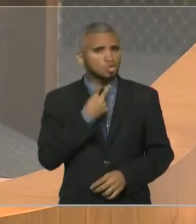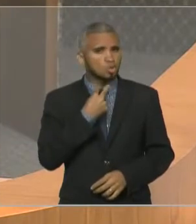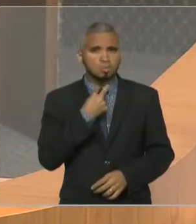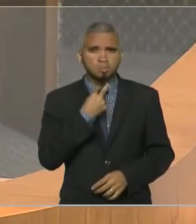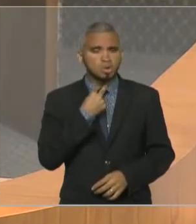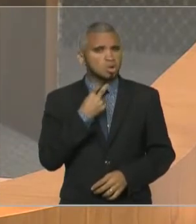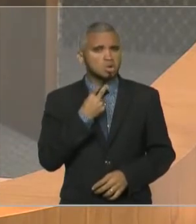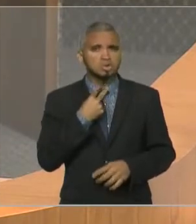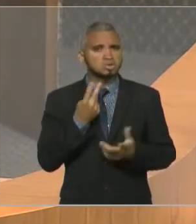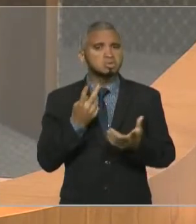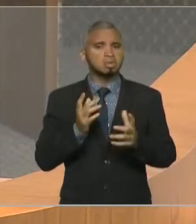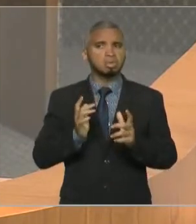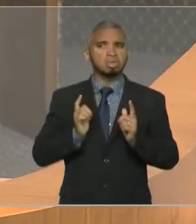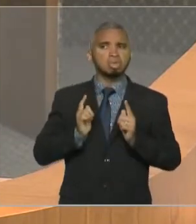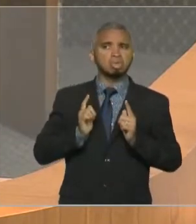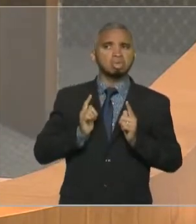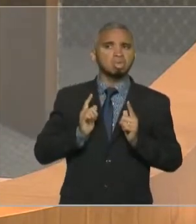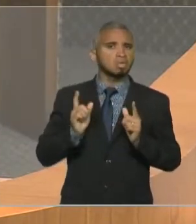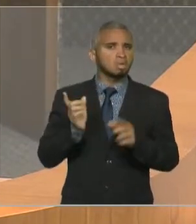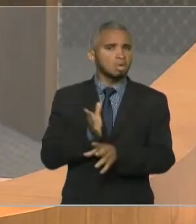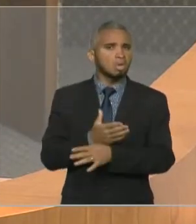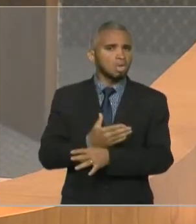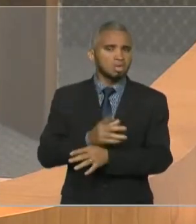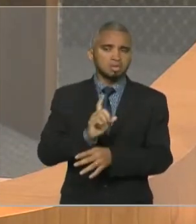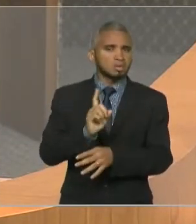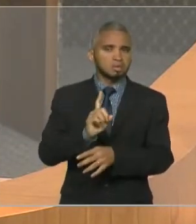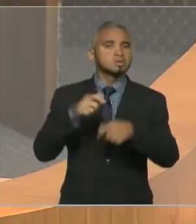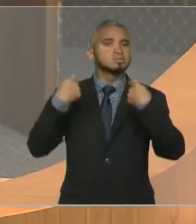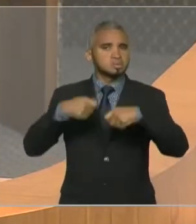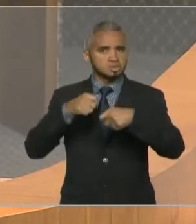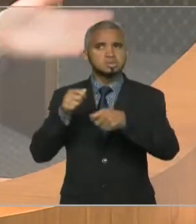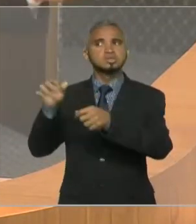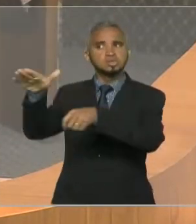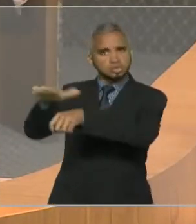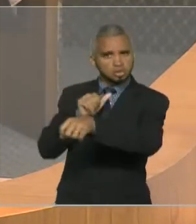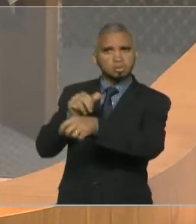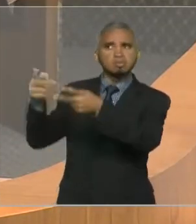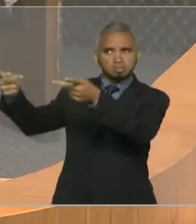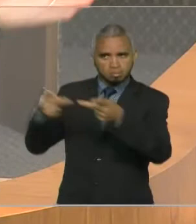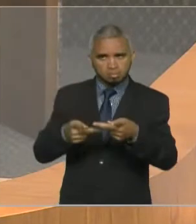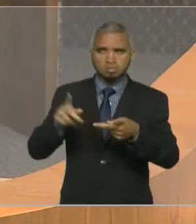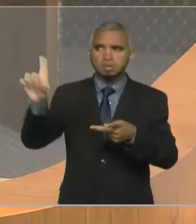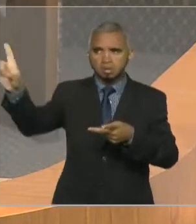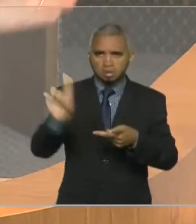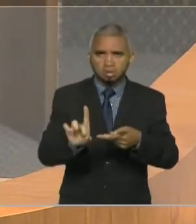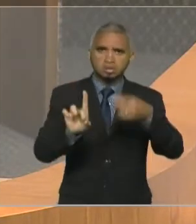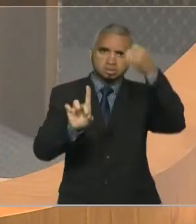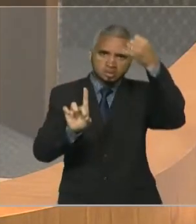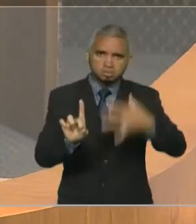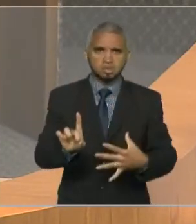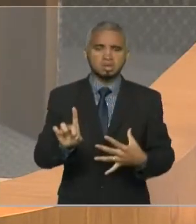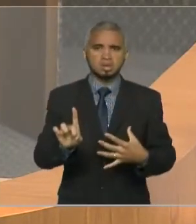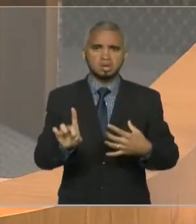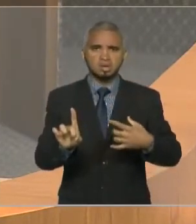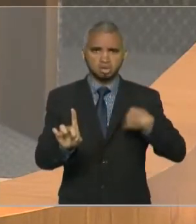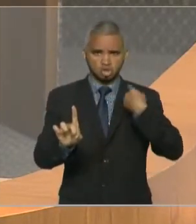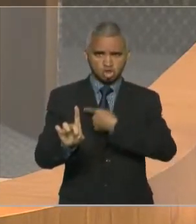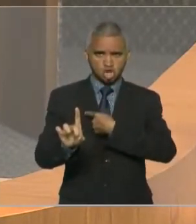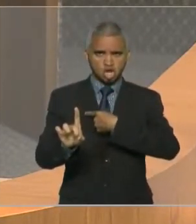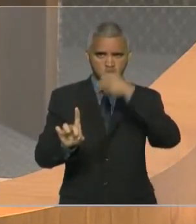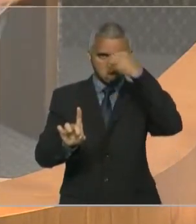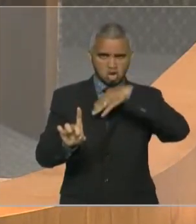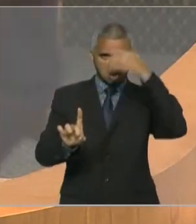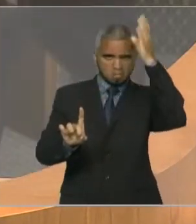trazer a essa casa o presidente do Instituto de Previdência para prestar esses esclarecimentos. Aqui ninguém morde, senhoras e senhores